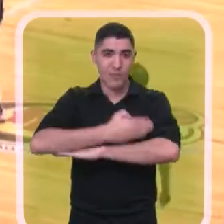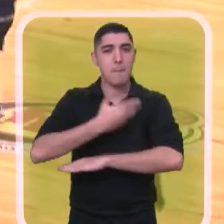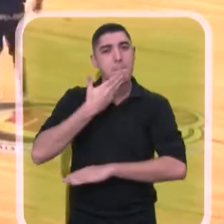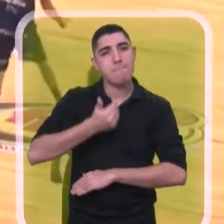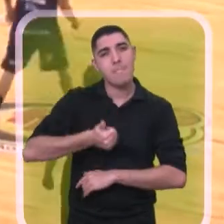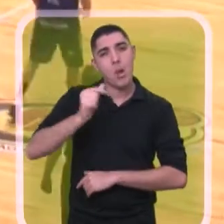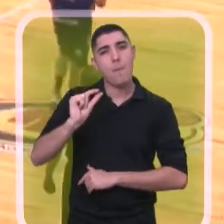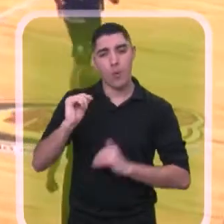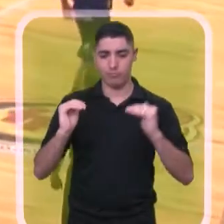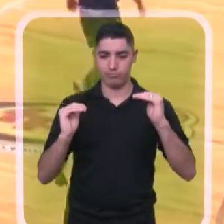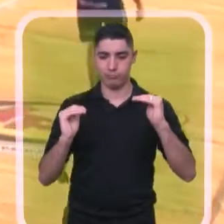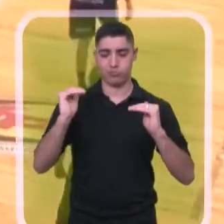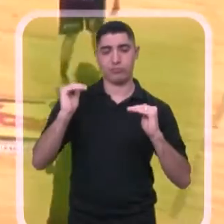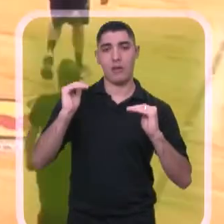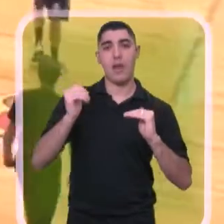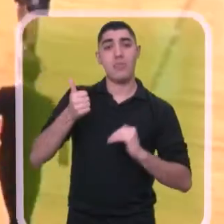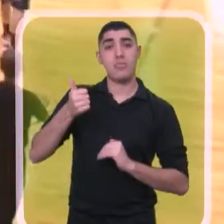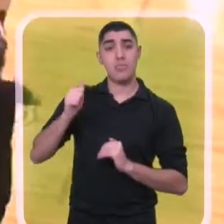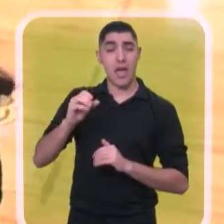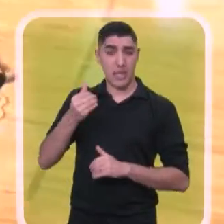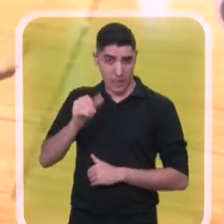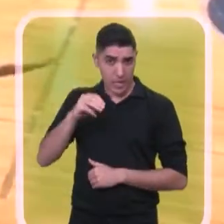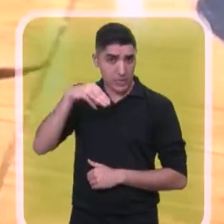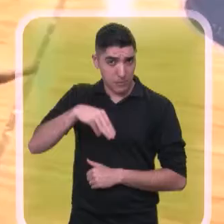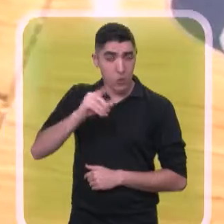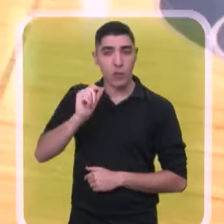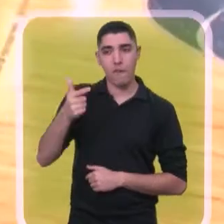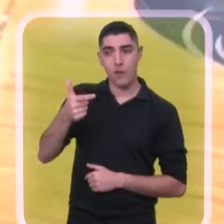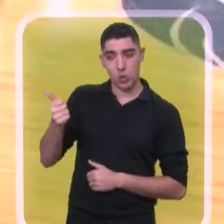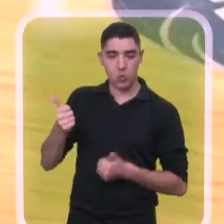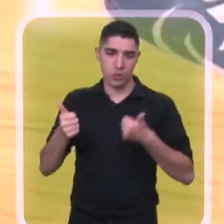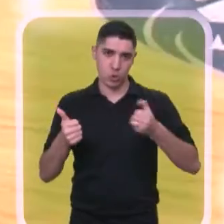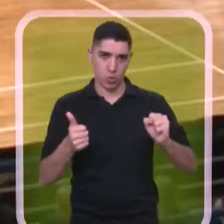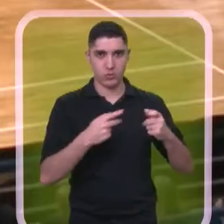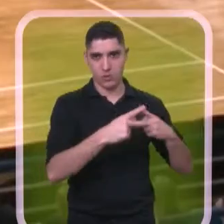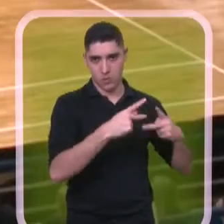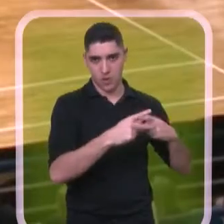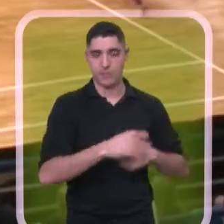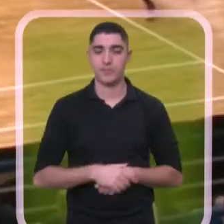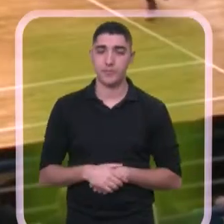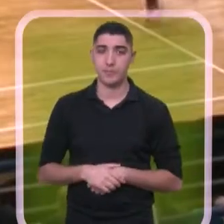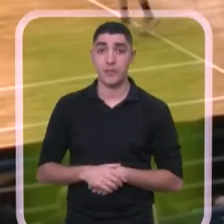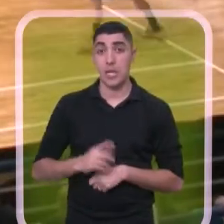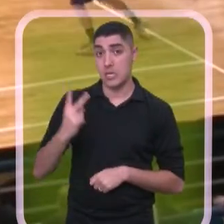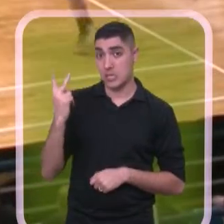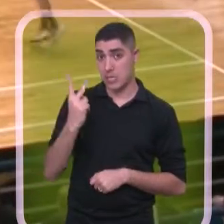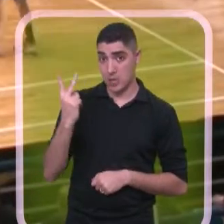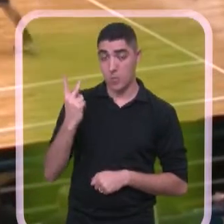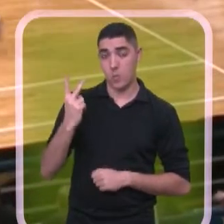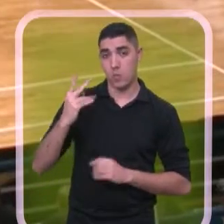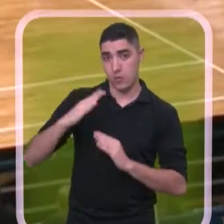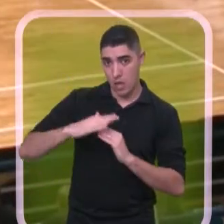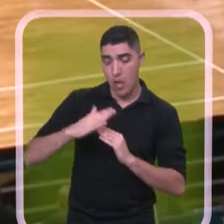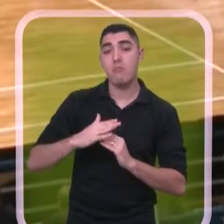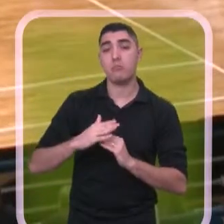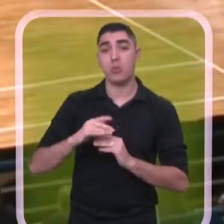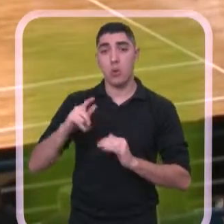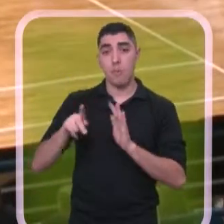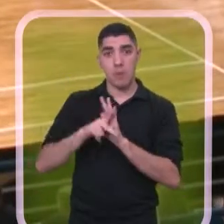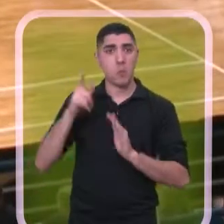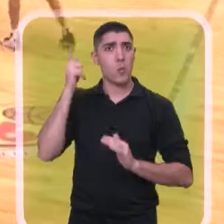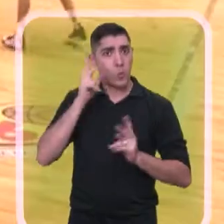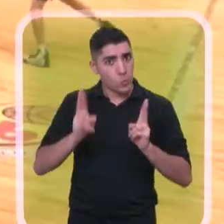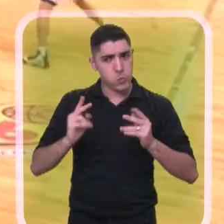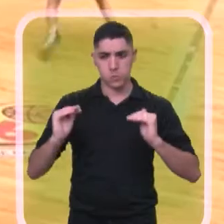melhor e acabou vencendo os 10 primeiros minutos por 21-18. No segundo quarto, o equilíbrio se manteve em quadra e as